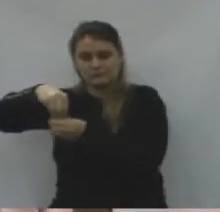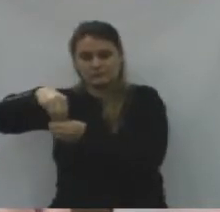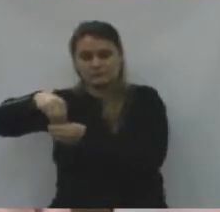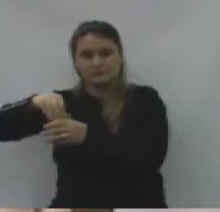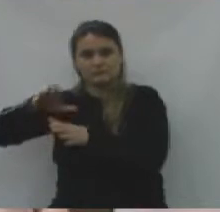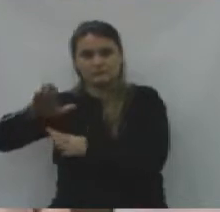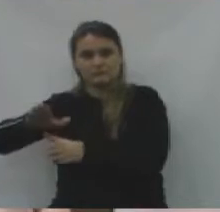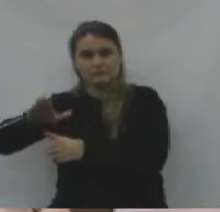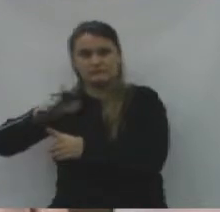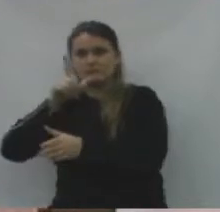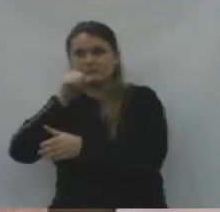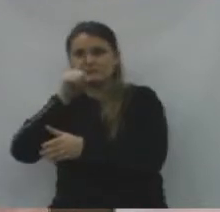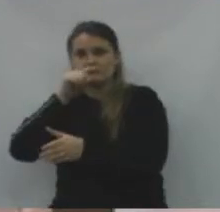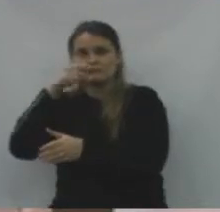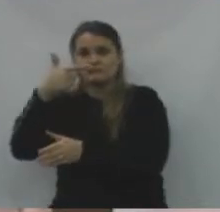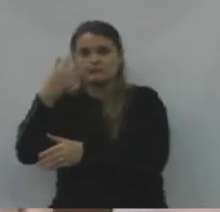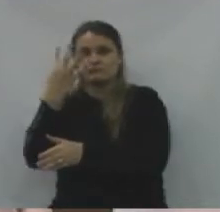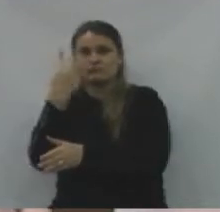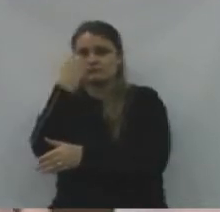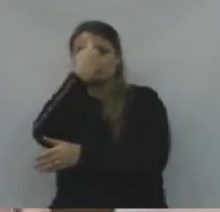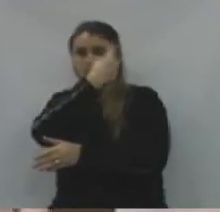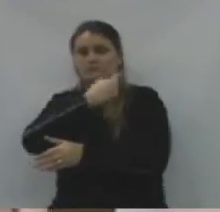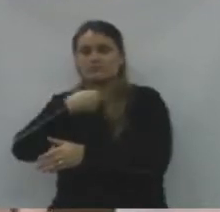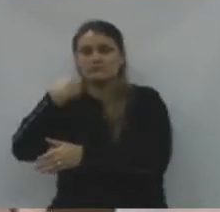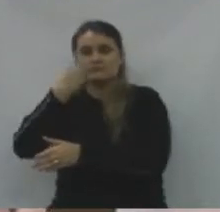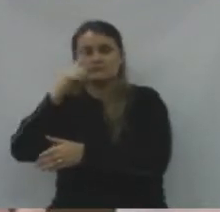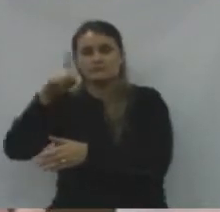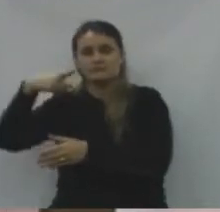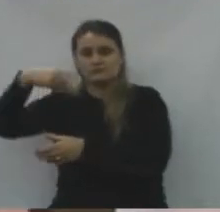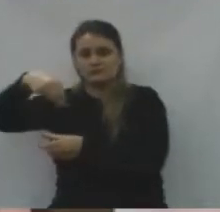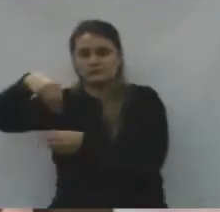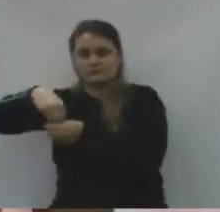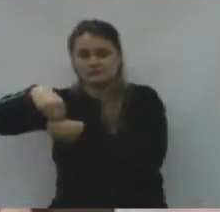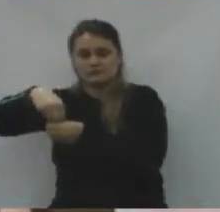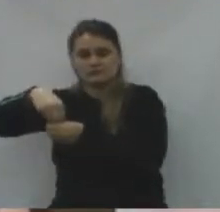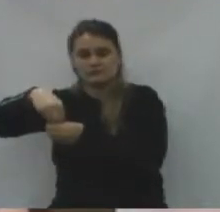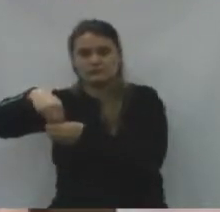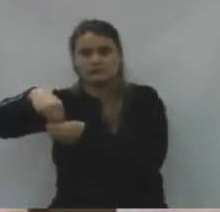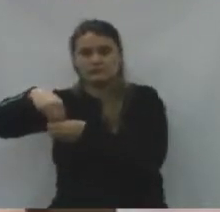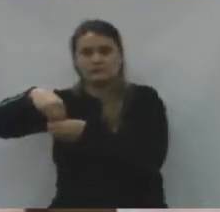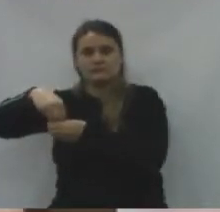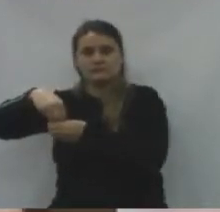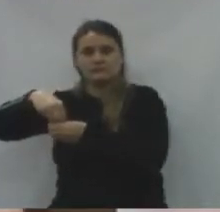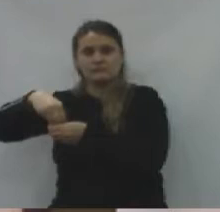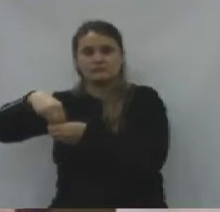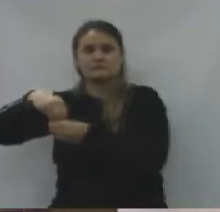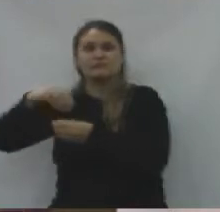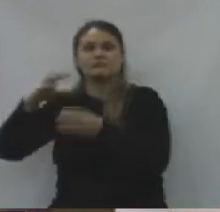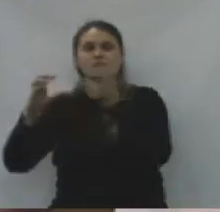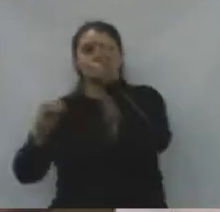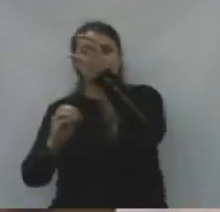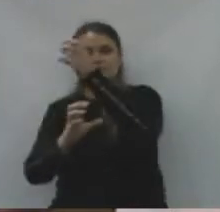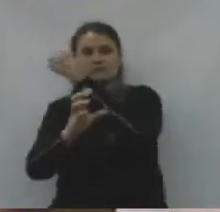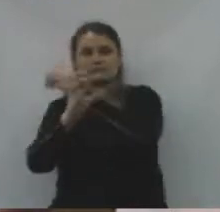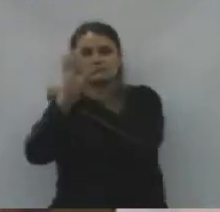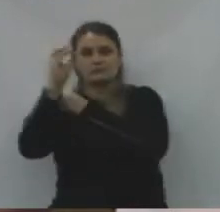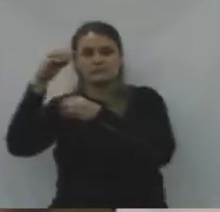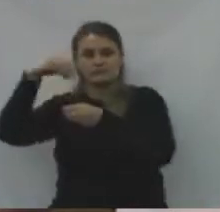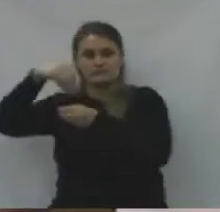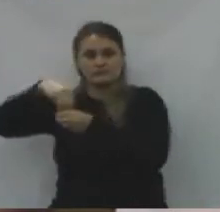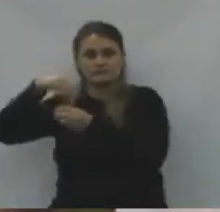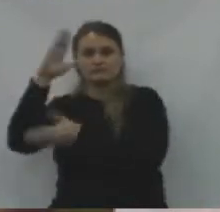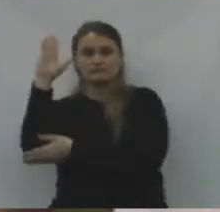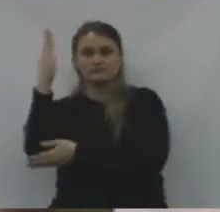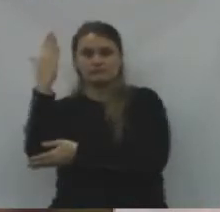até que água por 24 horas para depois fazer o plantio fazer a quebra de dormência e este ciclo da barca tinga havia